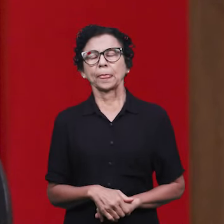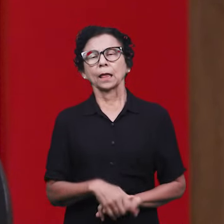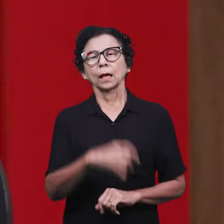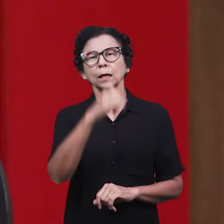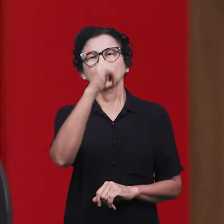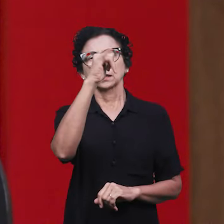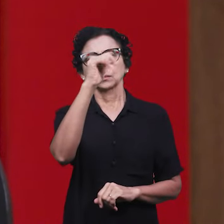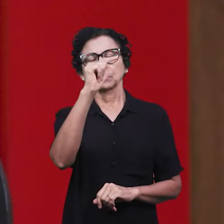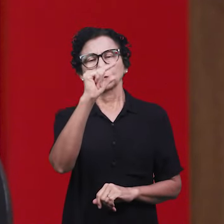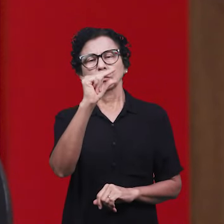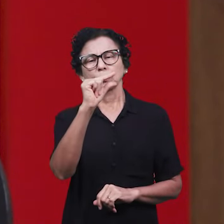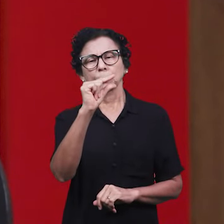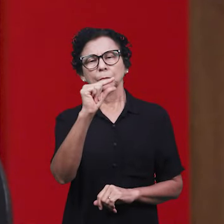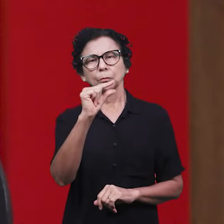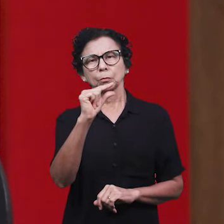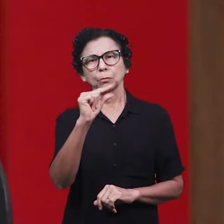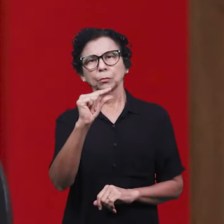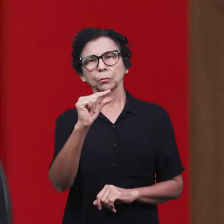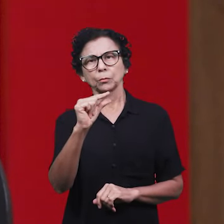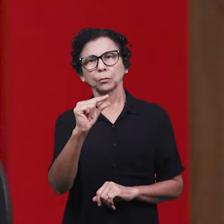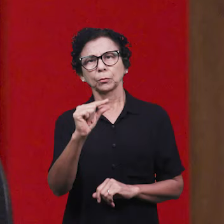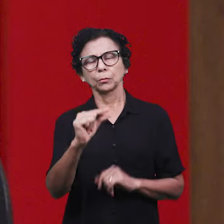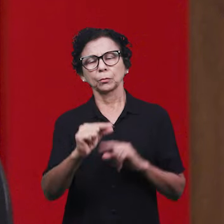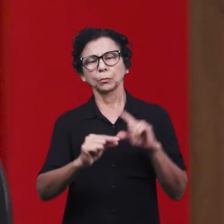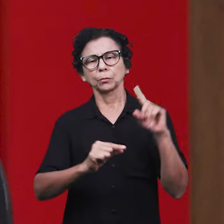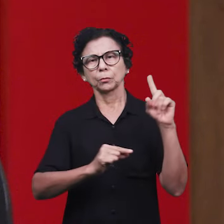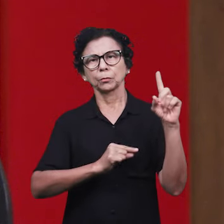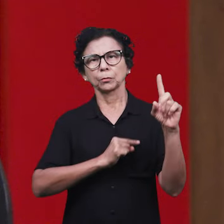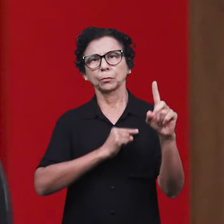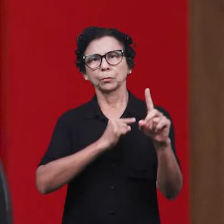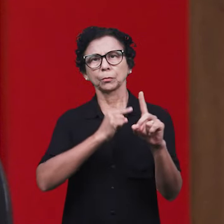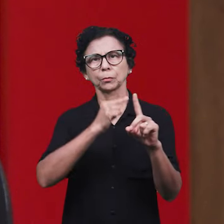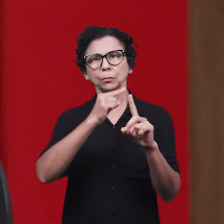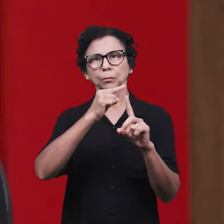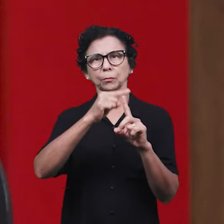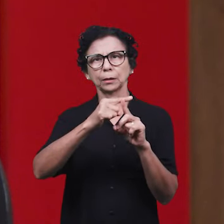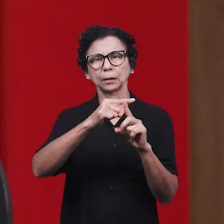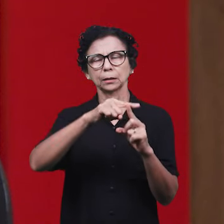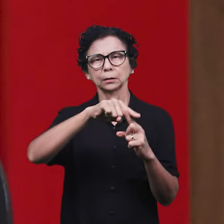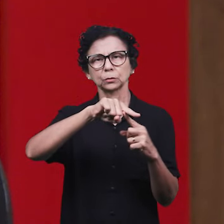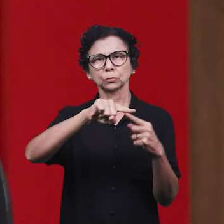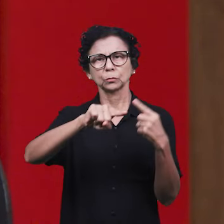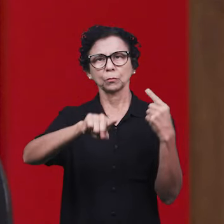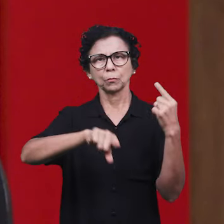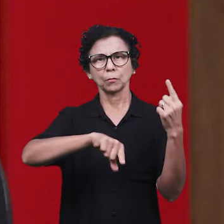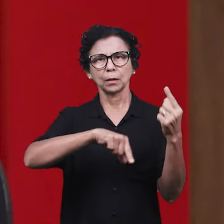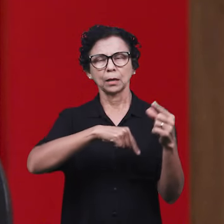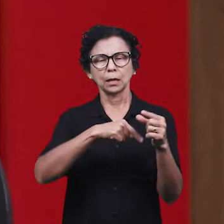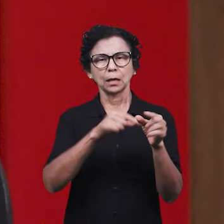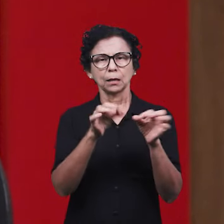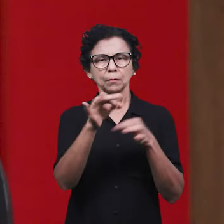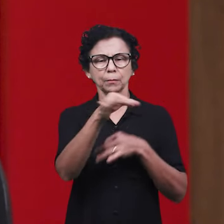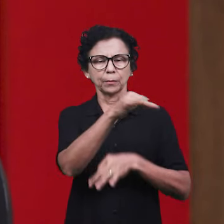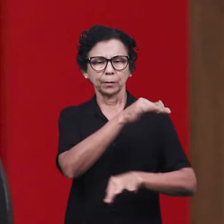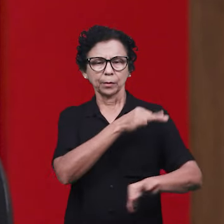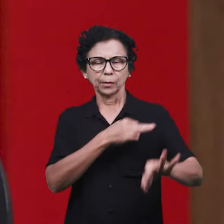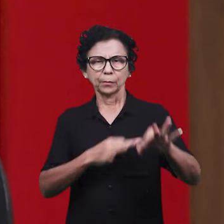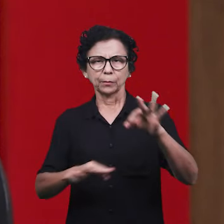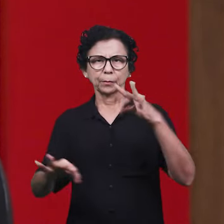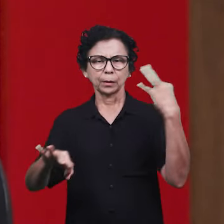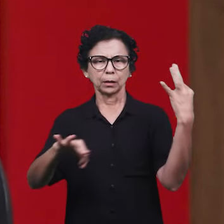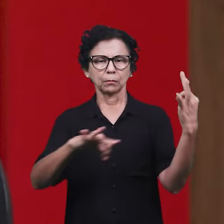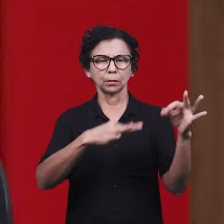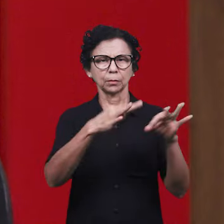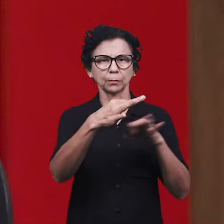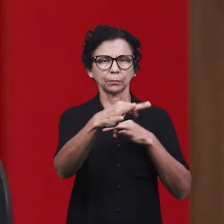energia e um aumento da chamada entropia. Entropia é a desorganização. As moléculas começam a desorganizar. Ou